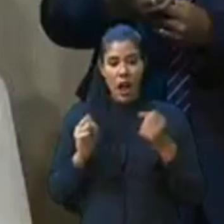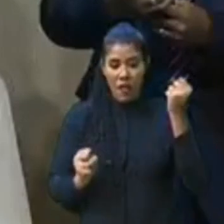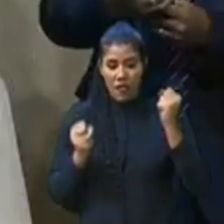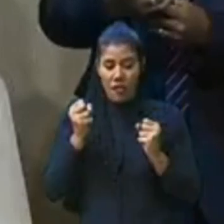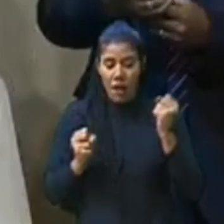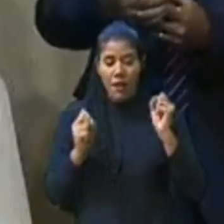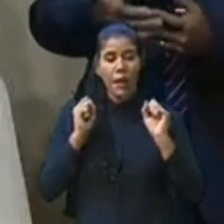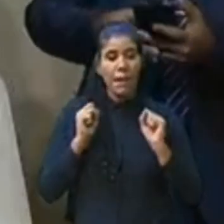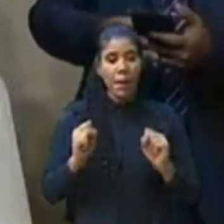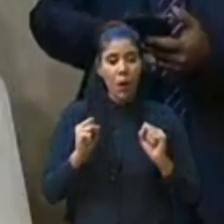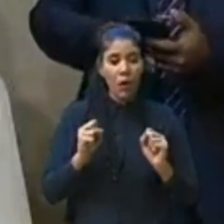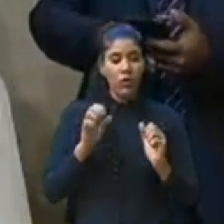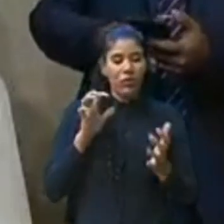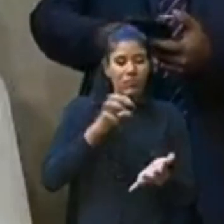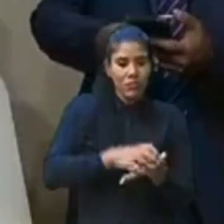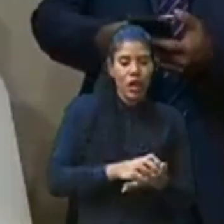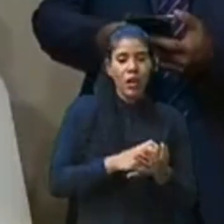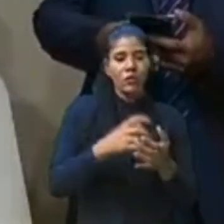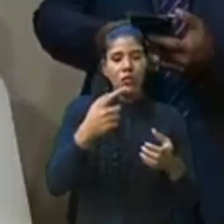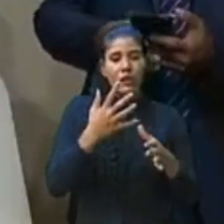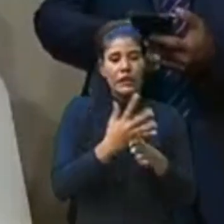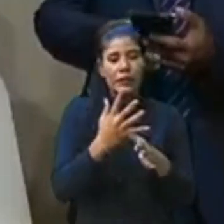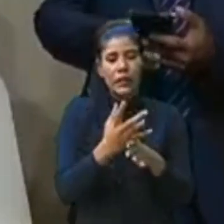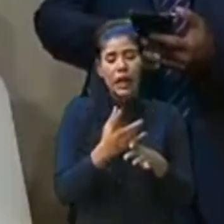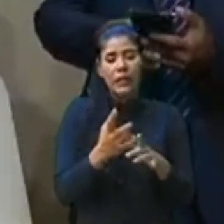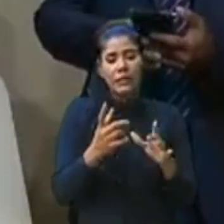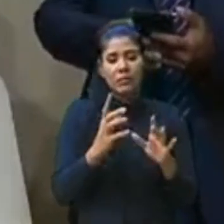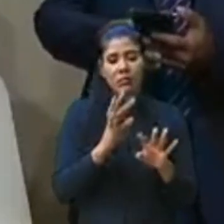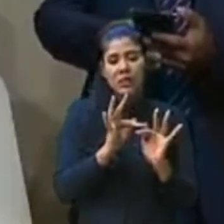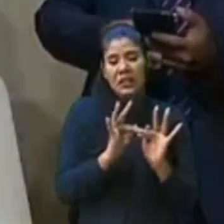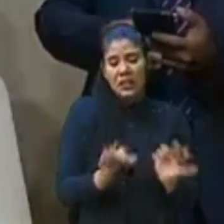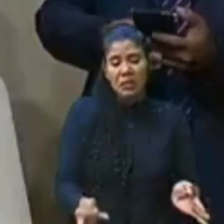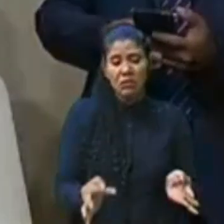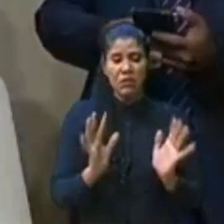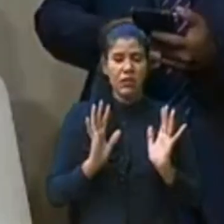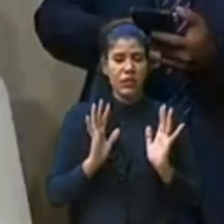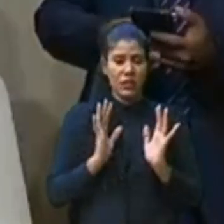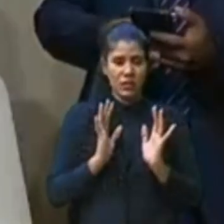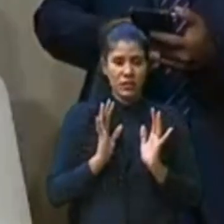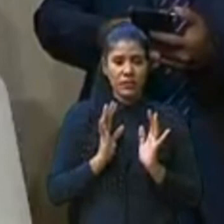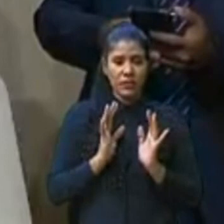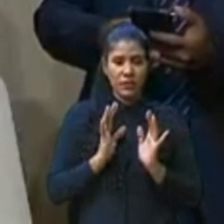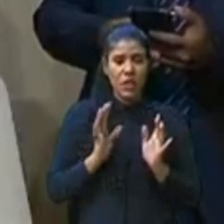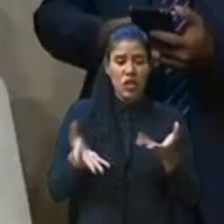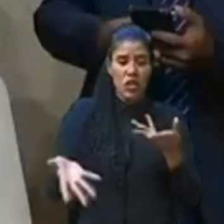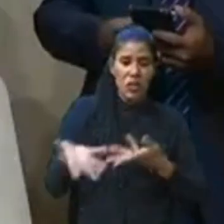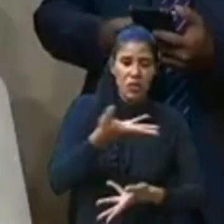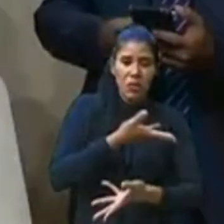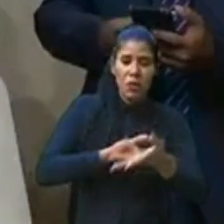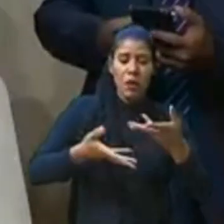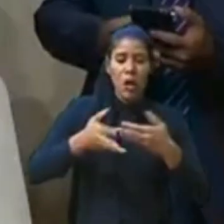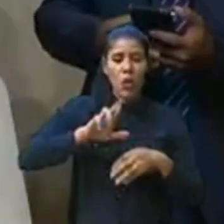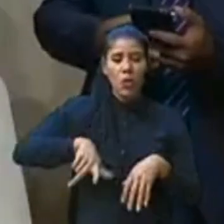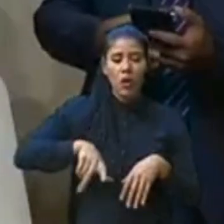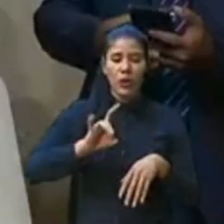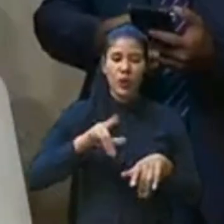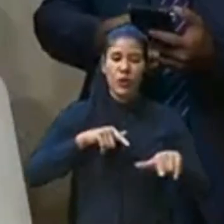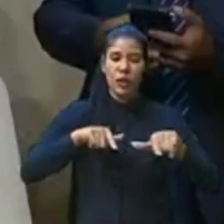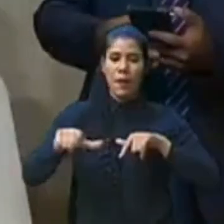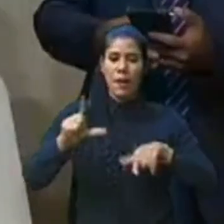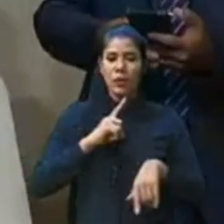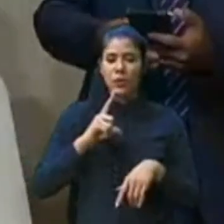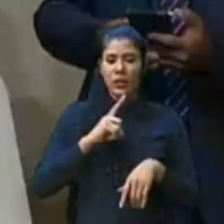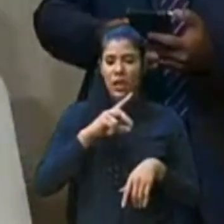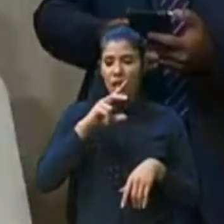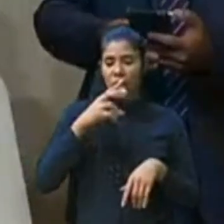cidade pequena, através exatamente de criatividade e de envolvimento também. Hoje não é só o emprego, hoje existe uma coisa